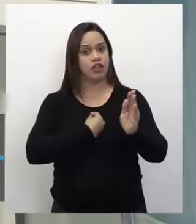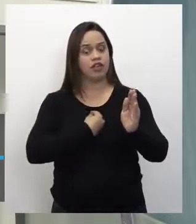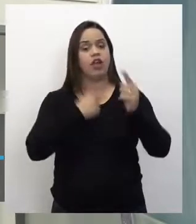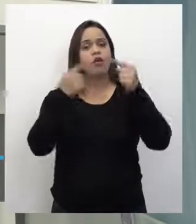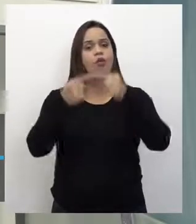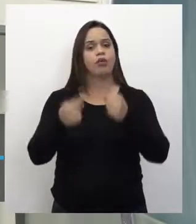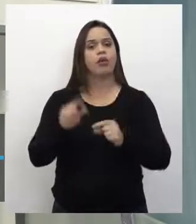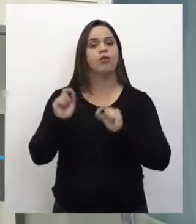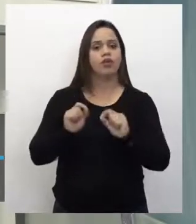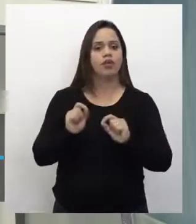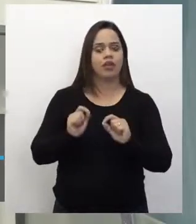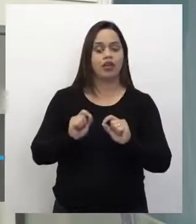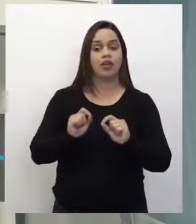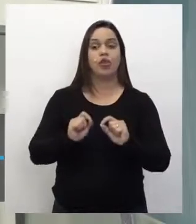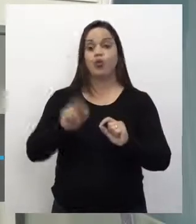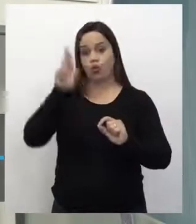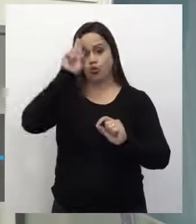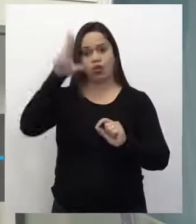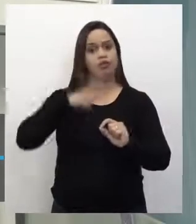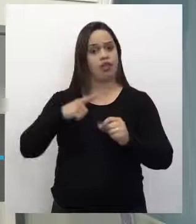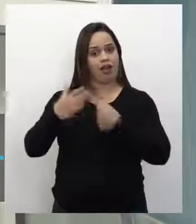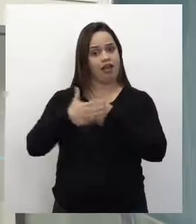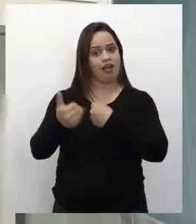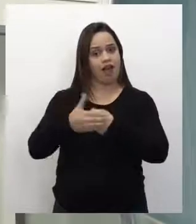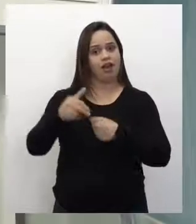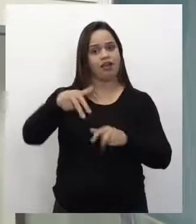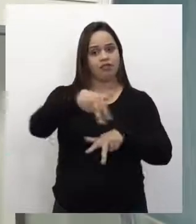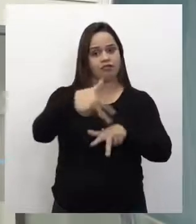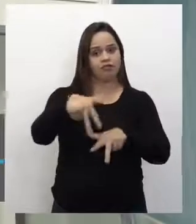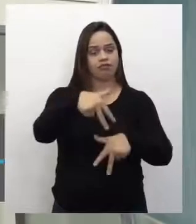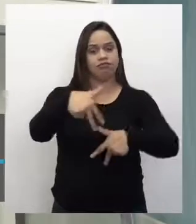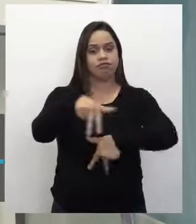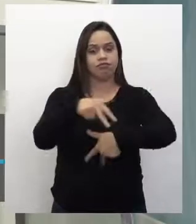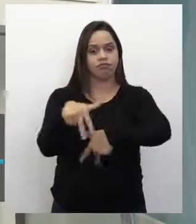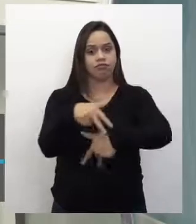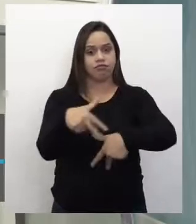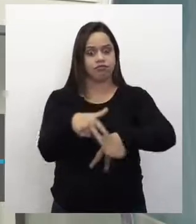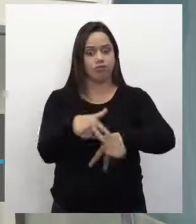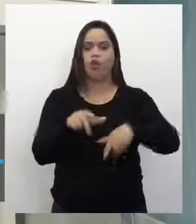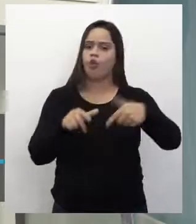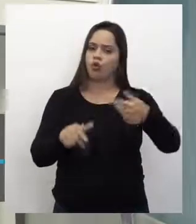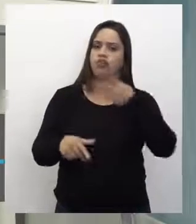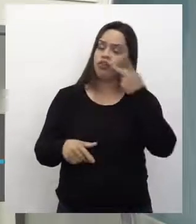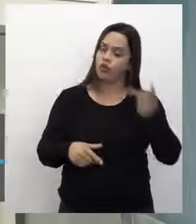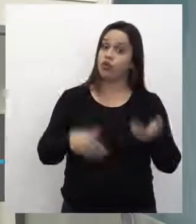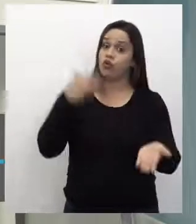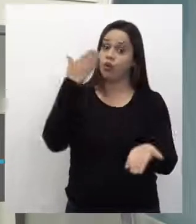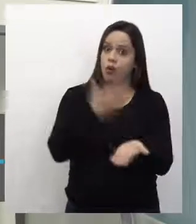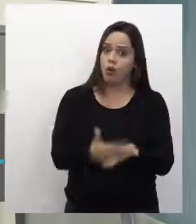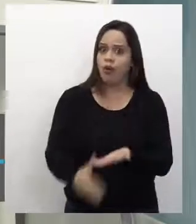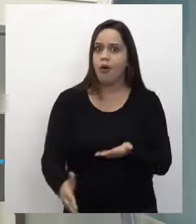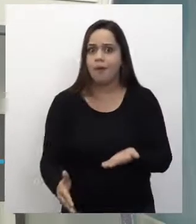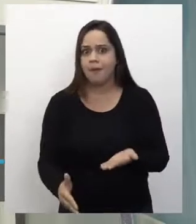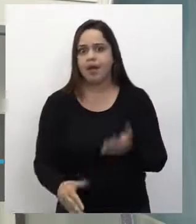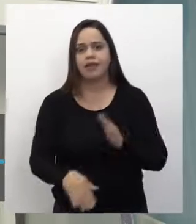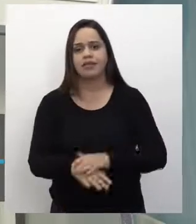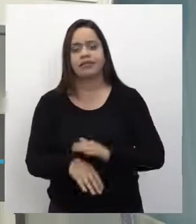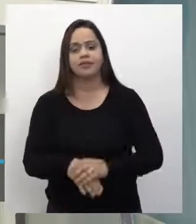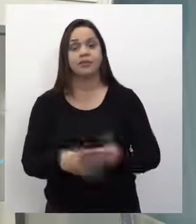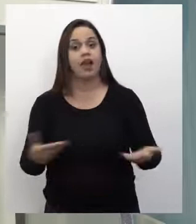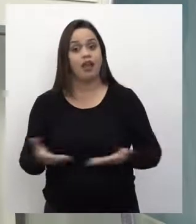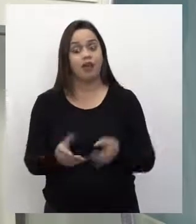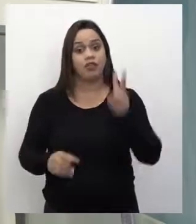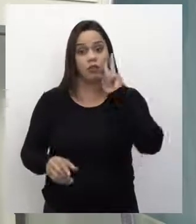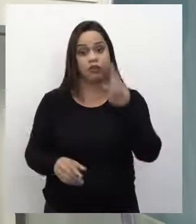bonitinho essa visão. E a maioria das pessoas também que falaram quando ele entra em ação. É isso aí, turma, quando ele entra em ação. Agora a gente vai